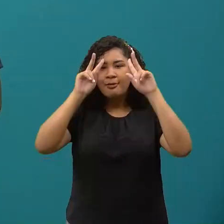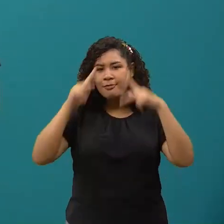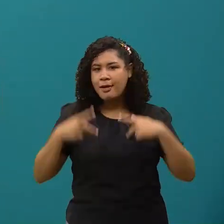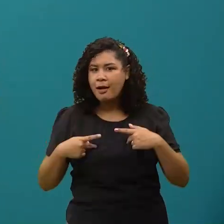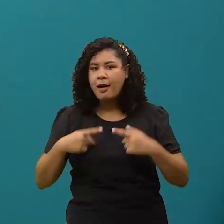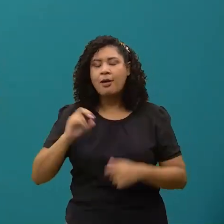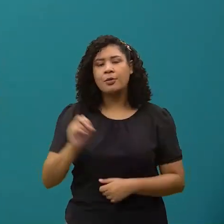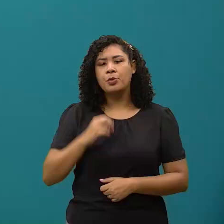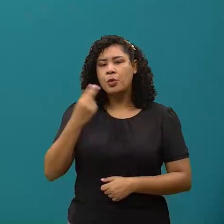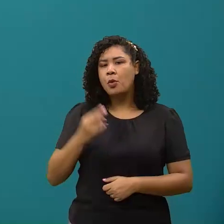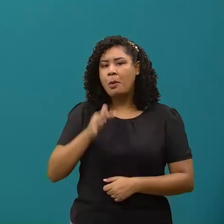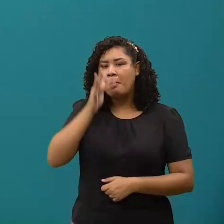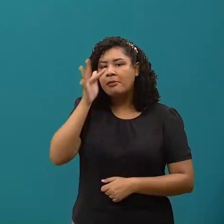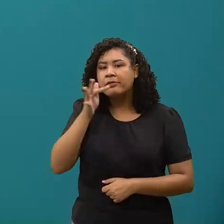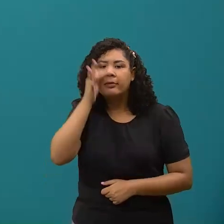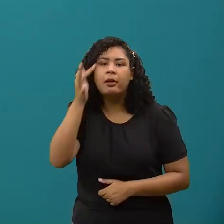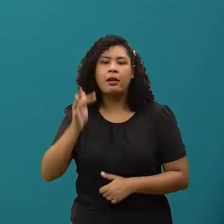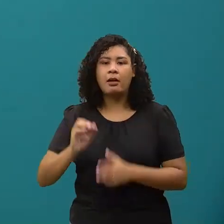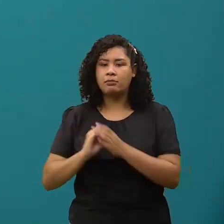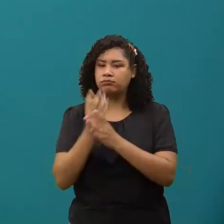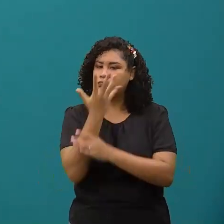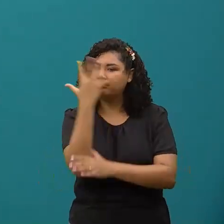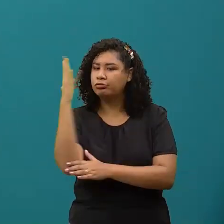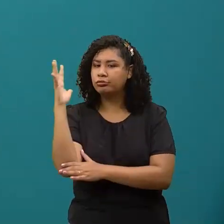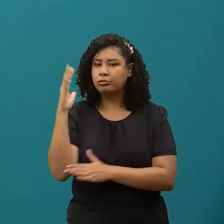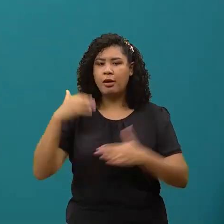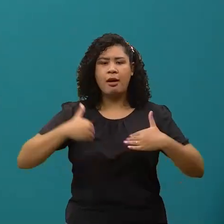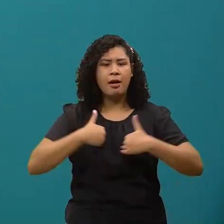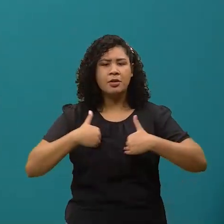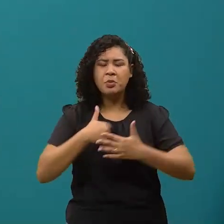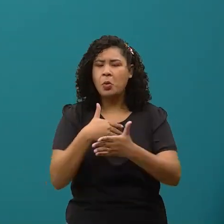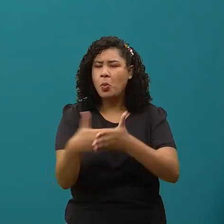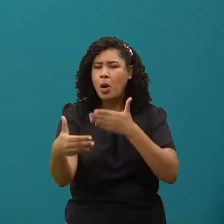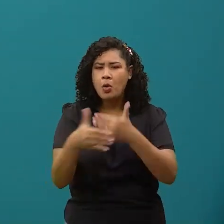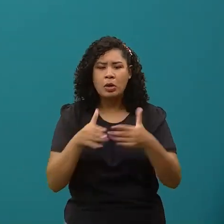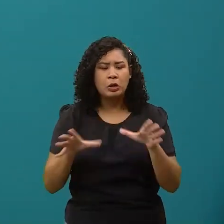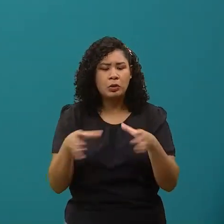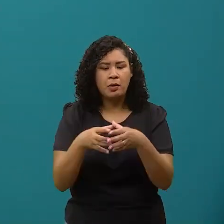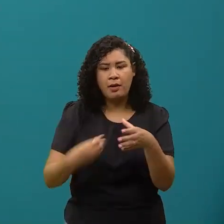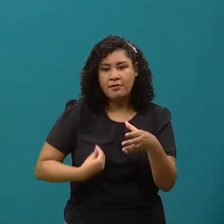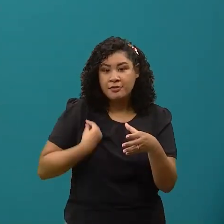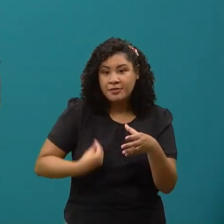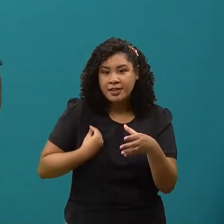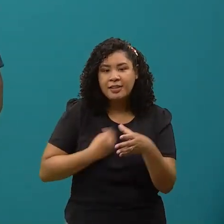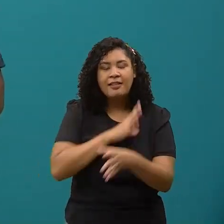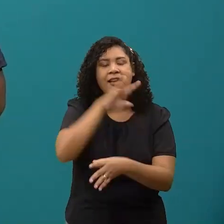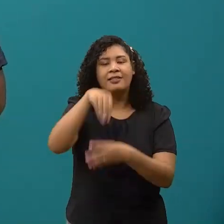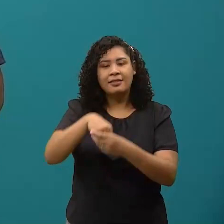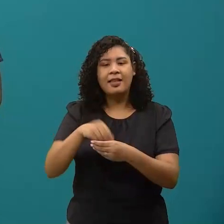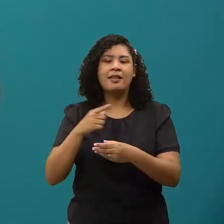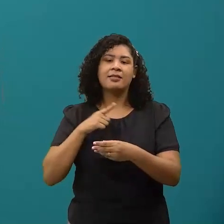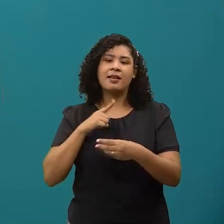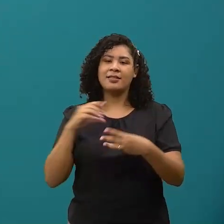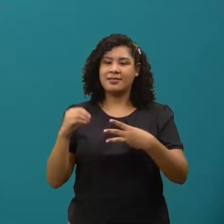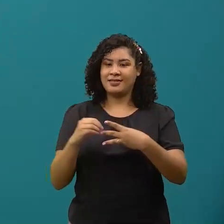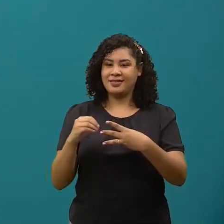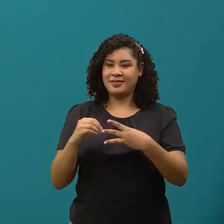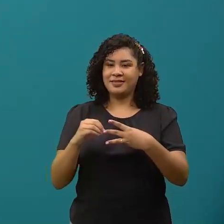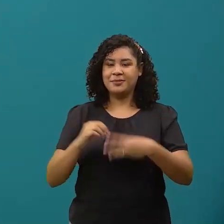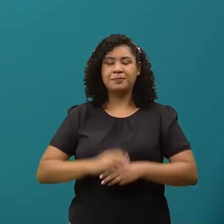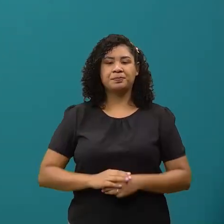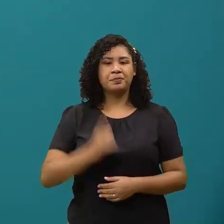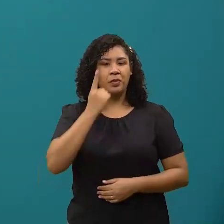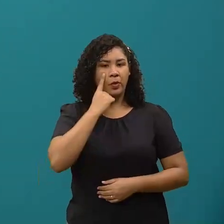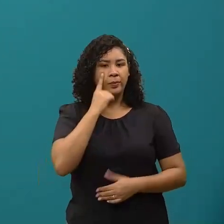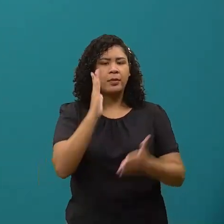planta, uma onça, por exemplo, qualquer ser vivo que você conheça é formado por células. Tem seres vivos que